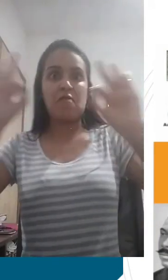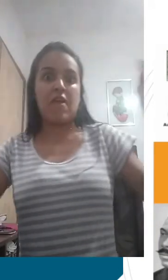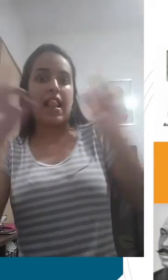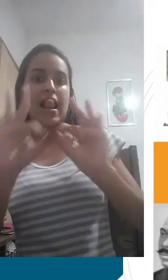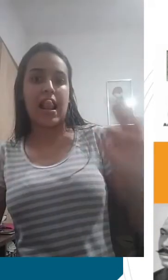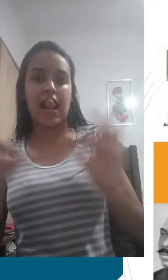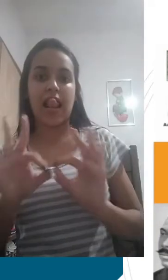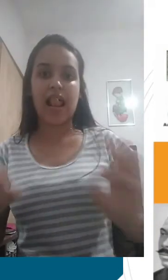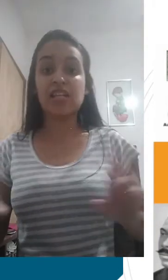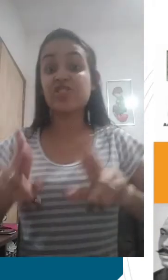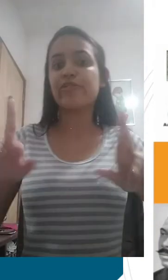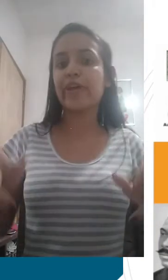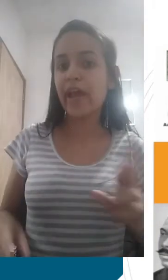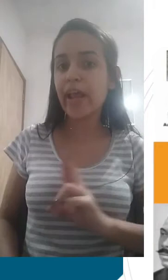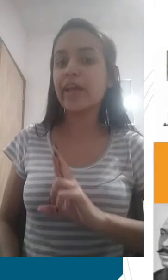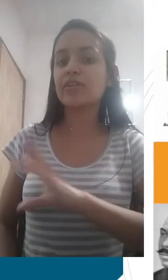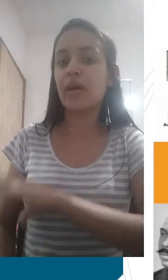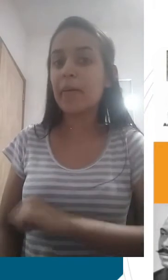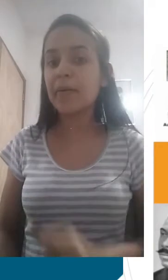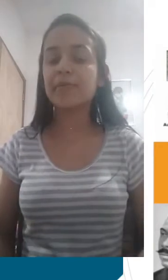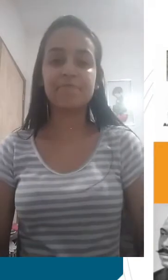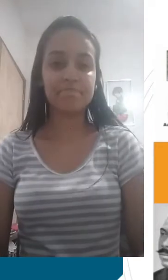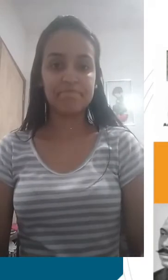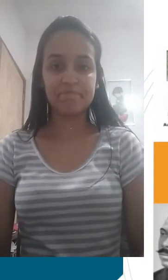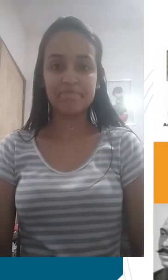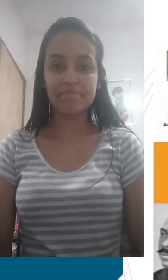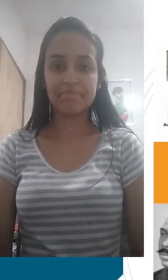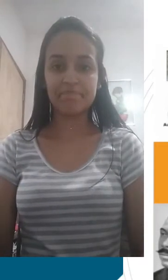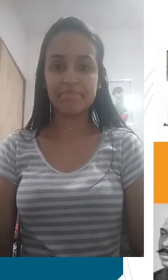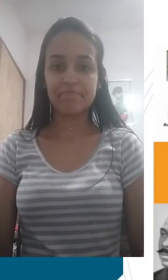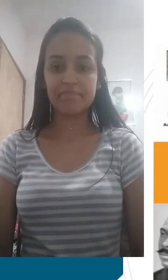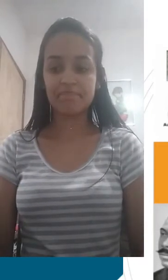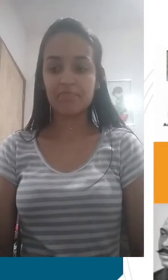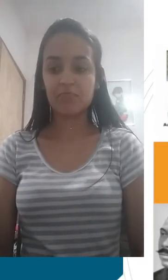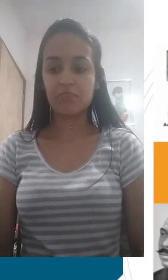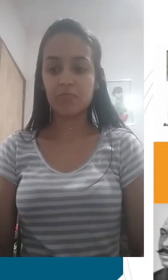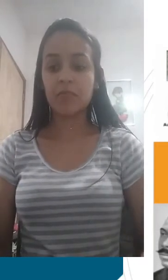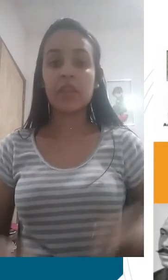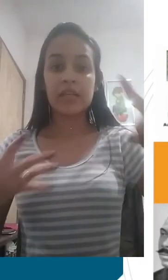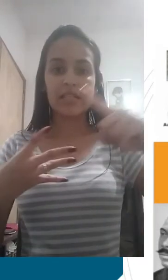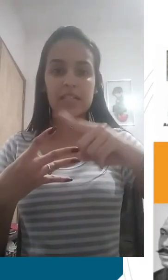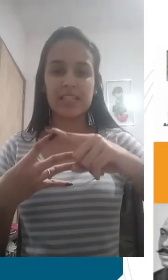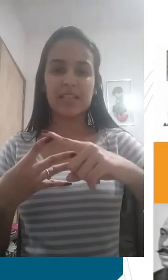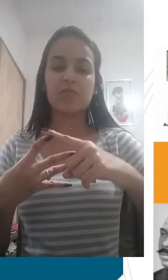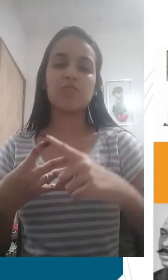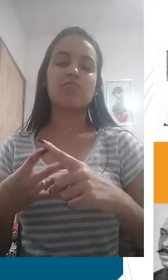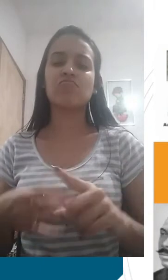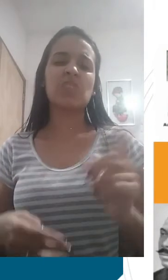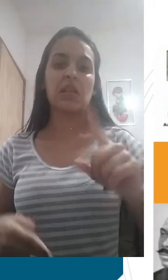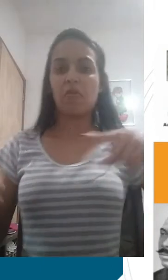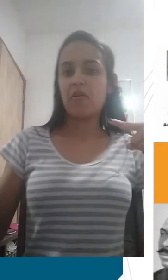movimento parnasiano. Eles desenvolveram um modelo que ironizava a objetividade do